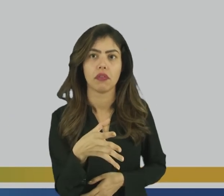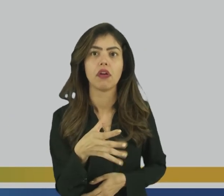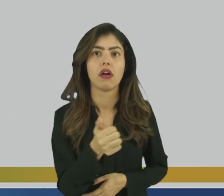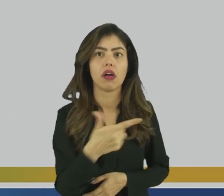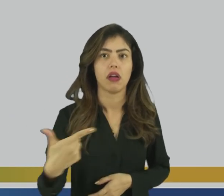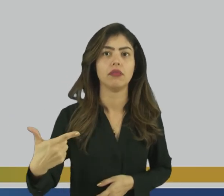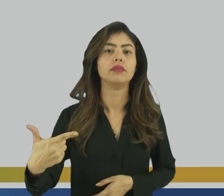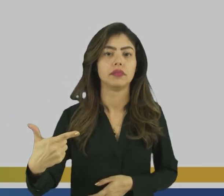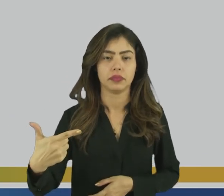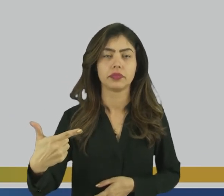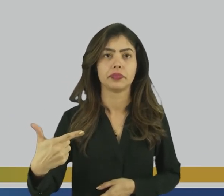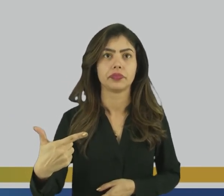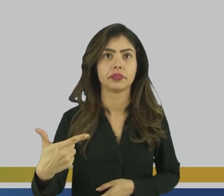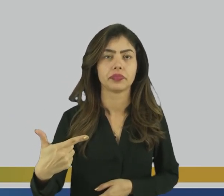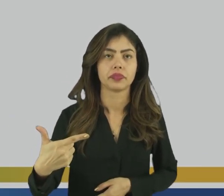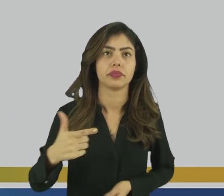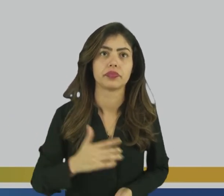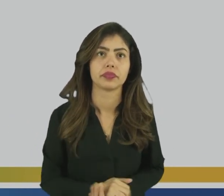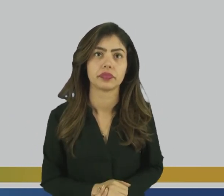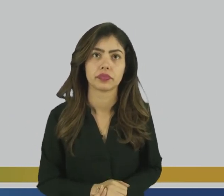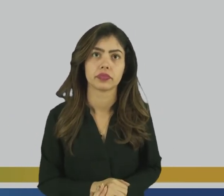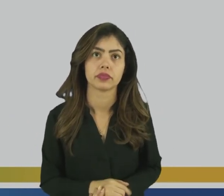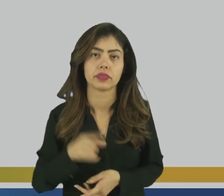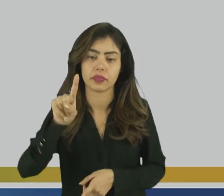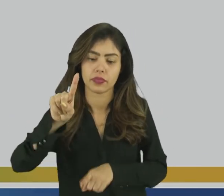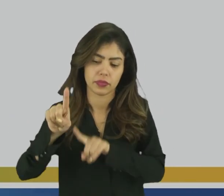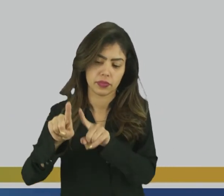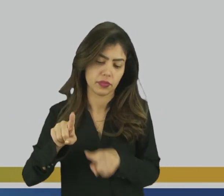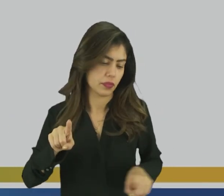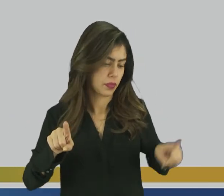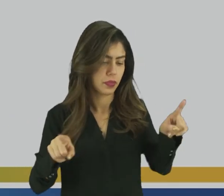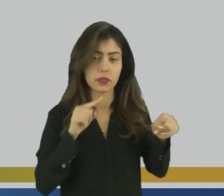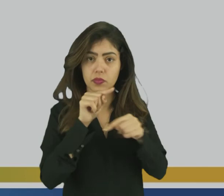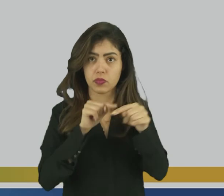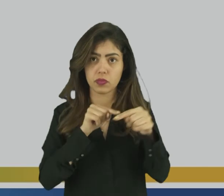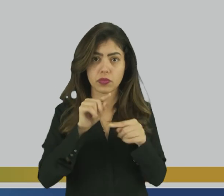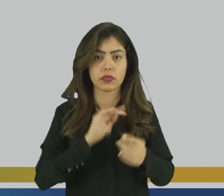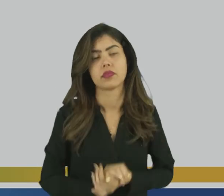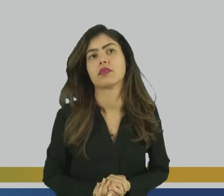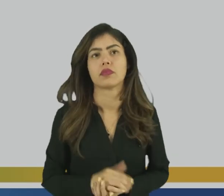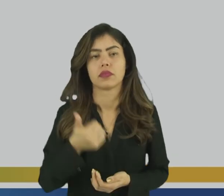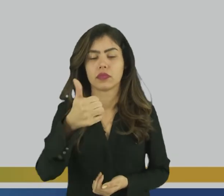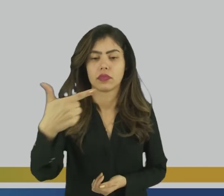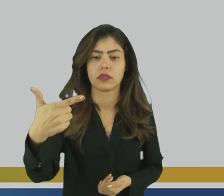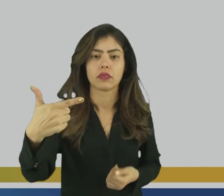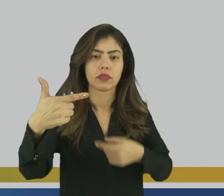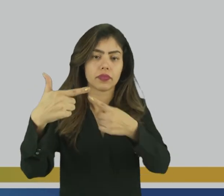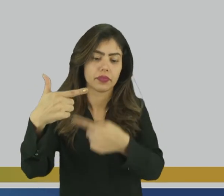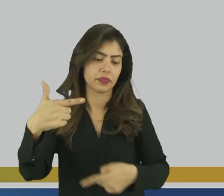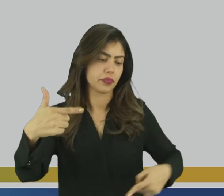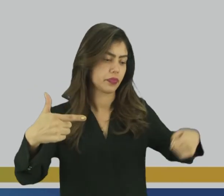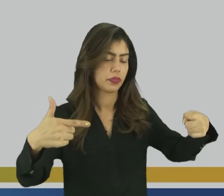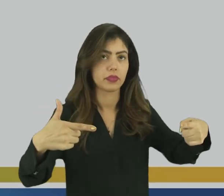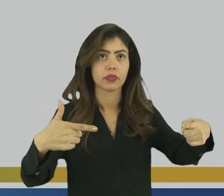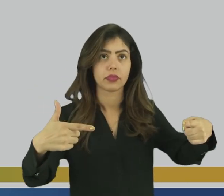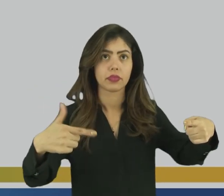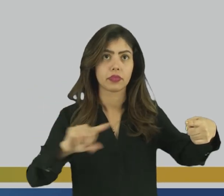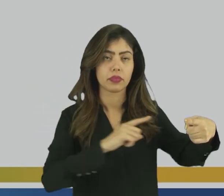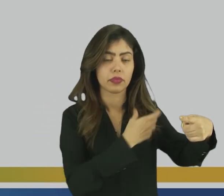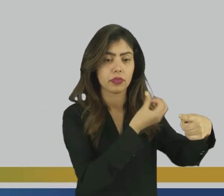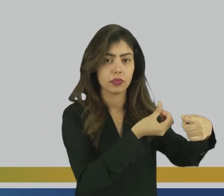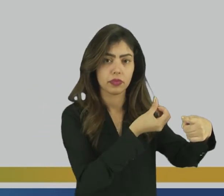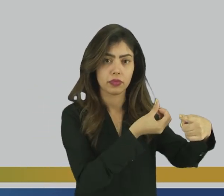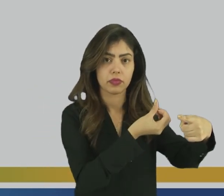novo denominador é 12. E agora a gente vai fazer aquela regrinha. Divide para depois multiplicar. Divide 12